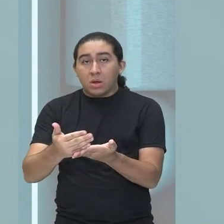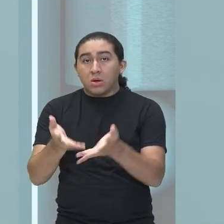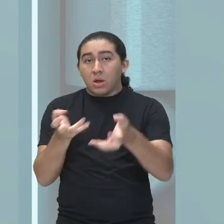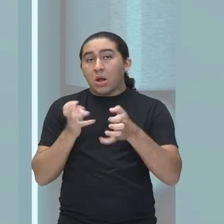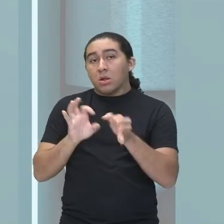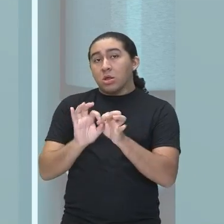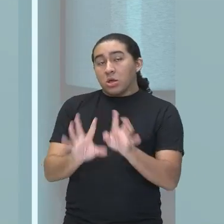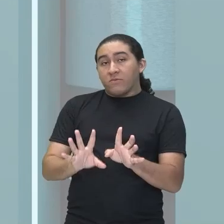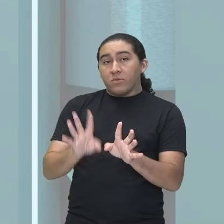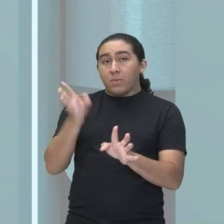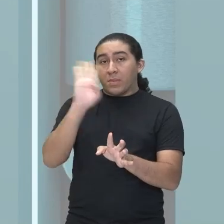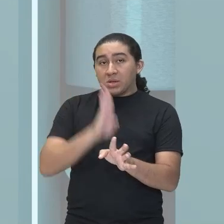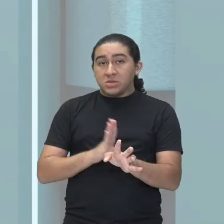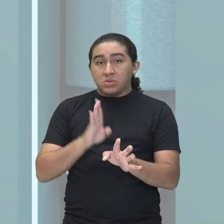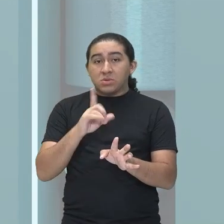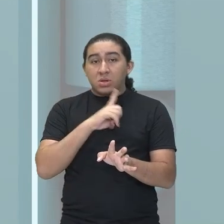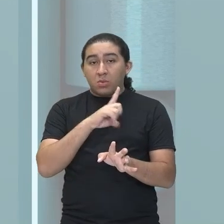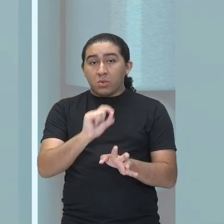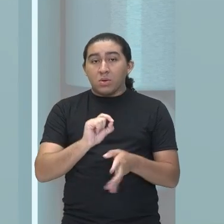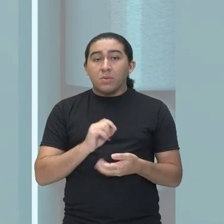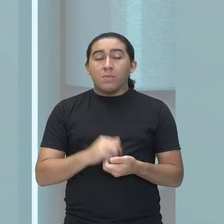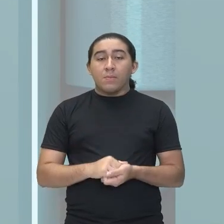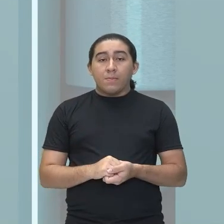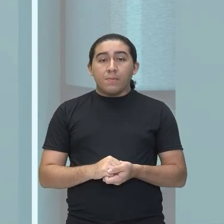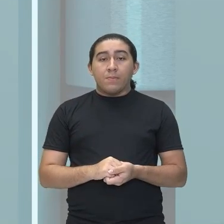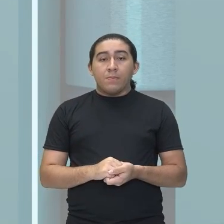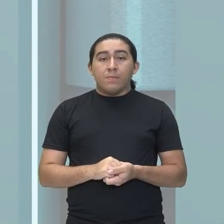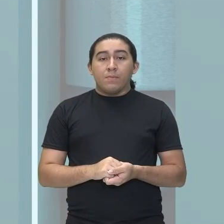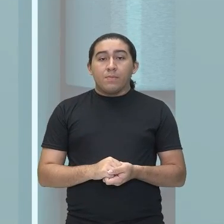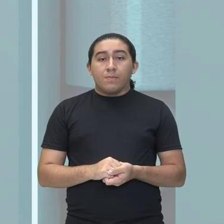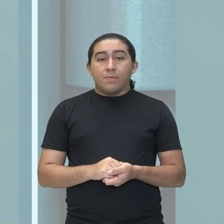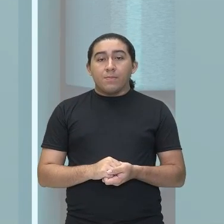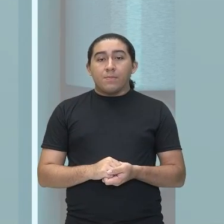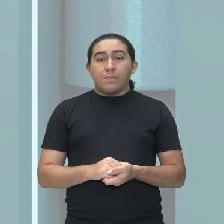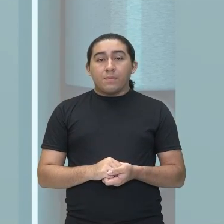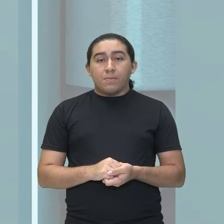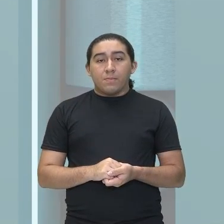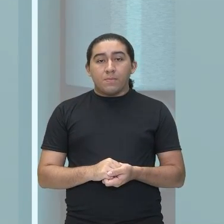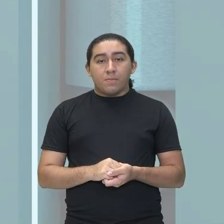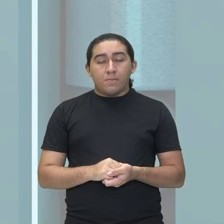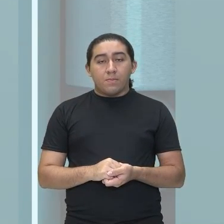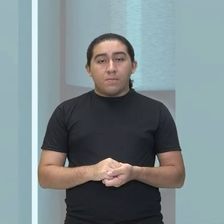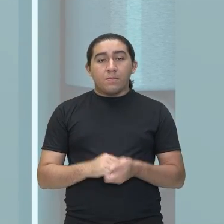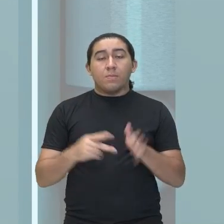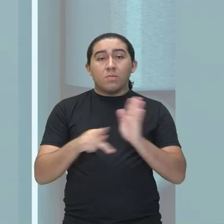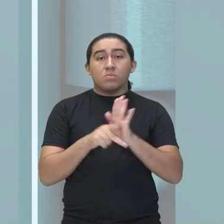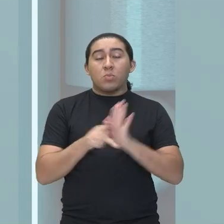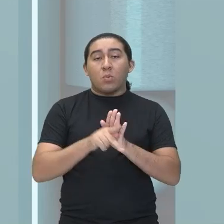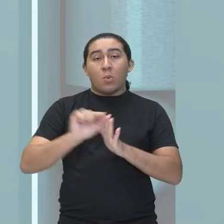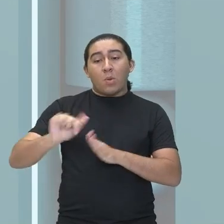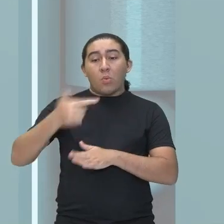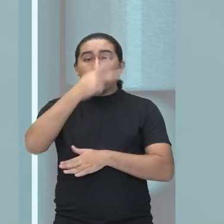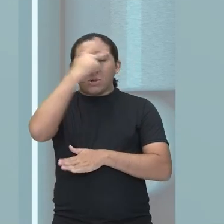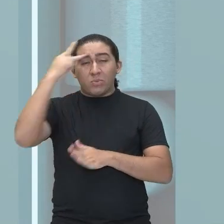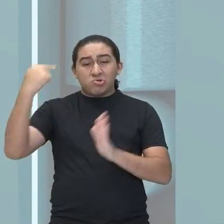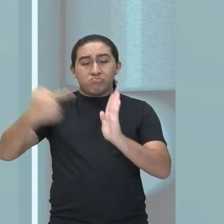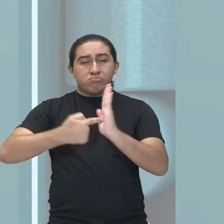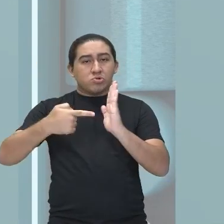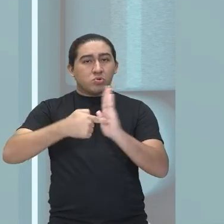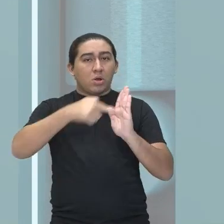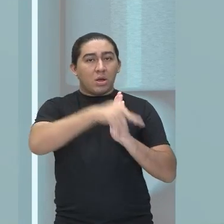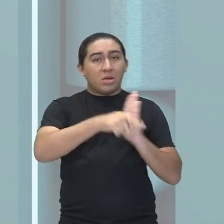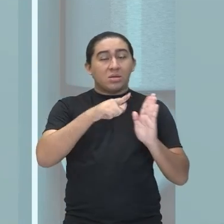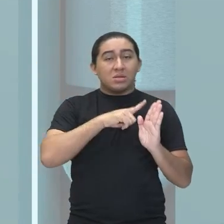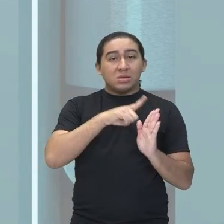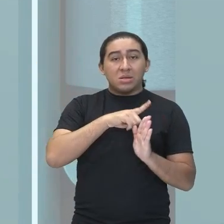do Brasil, eles foram entregues, eles foram traídos por alguém que os entregou para os